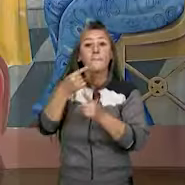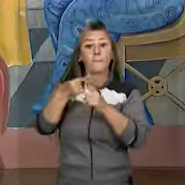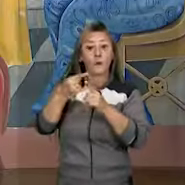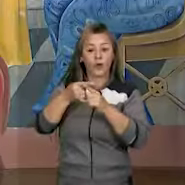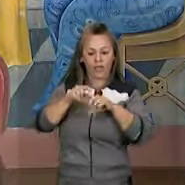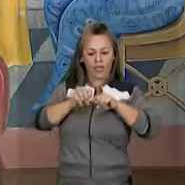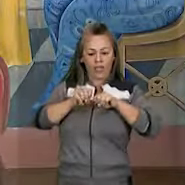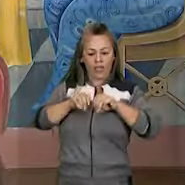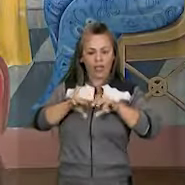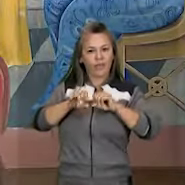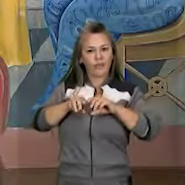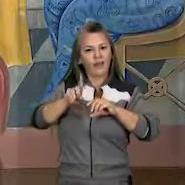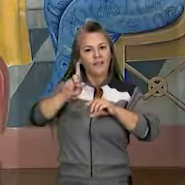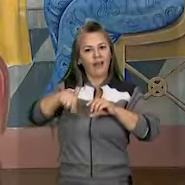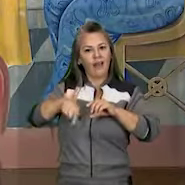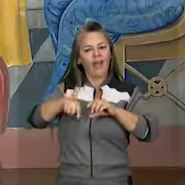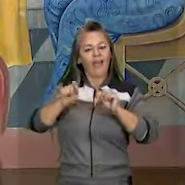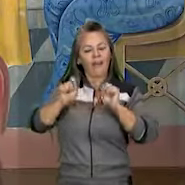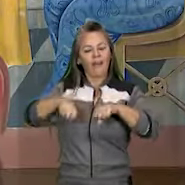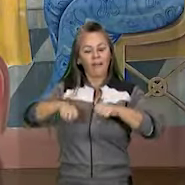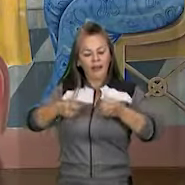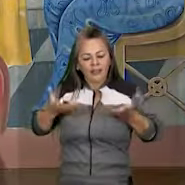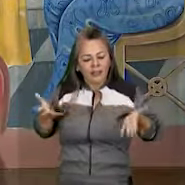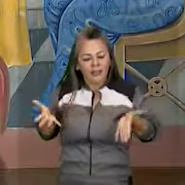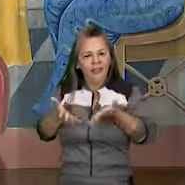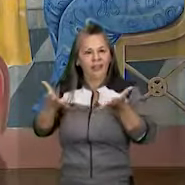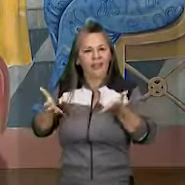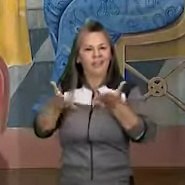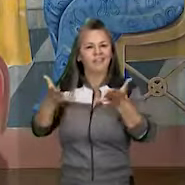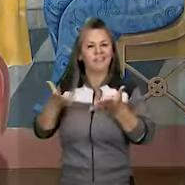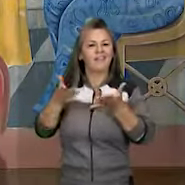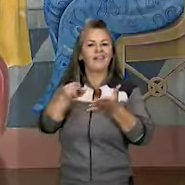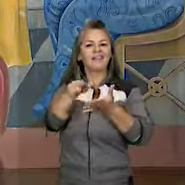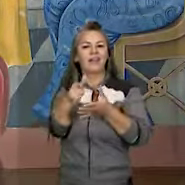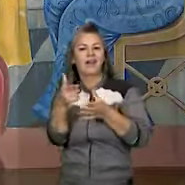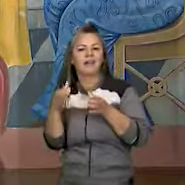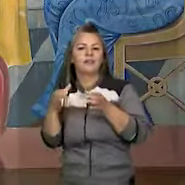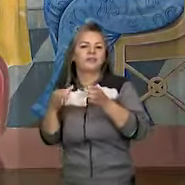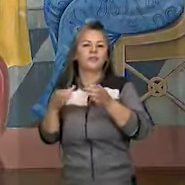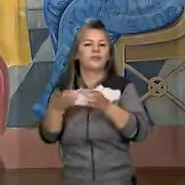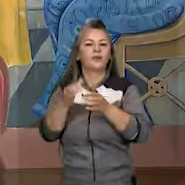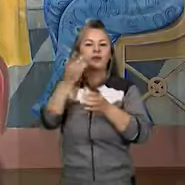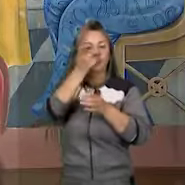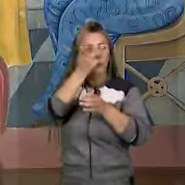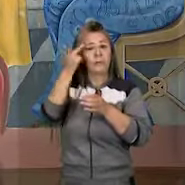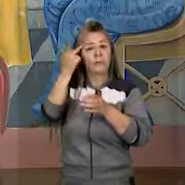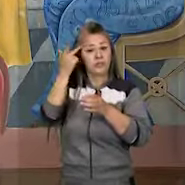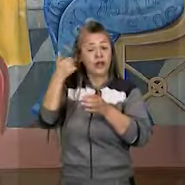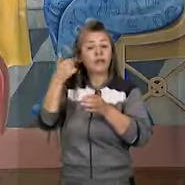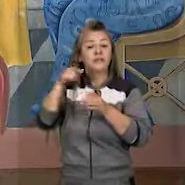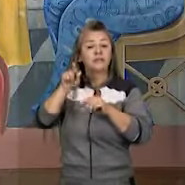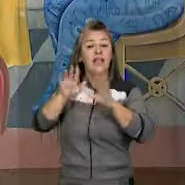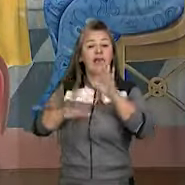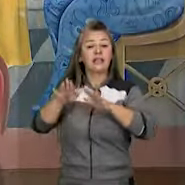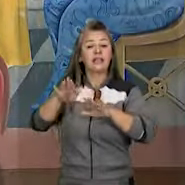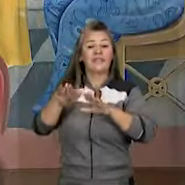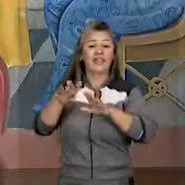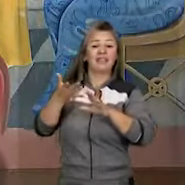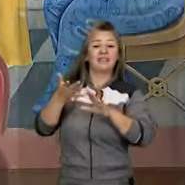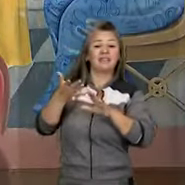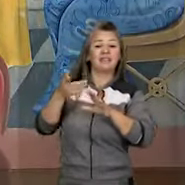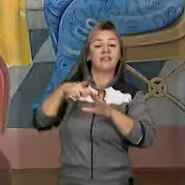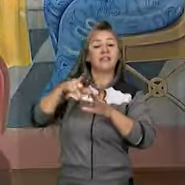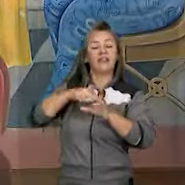resistência para essas populações que foram, ao longo do nosso processo histórico, né, vilipendiados os seus direitos, né, que foram